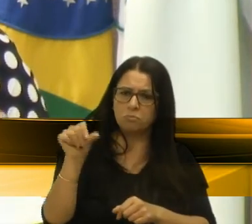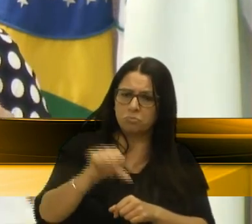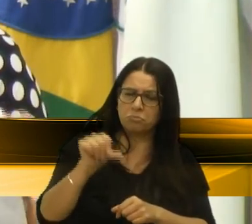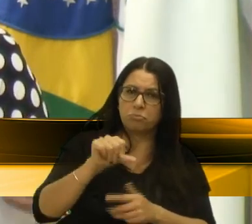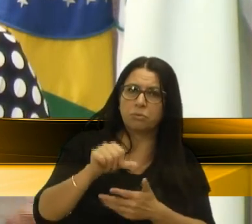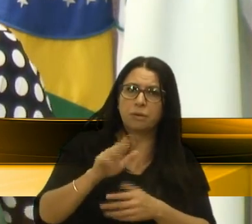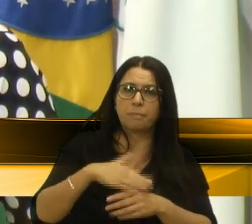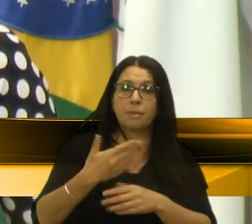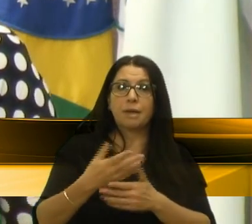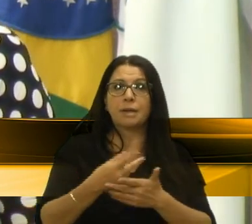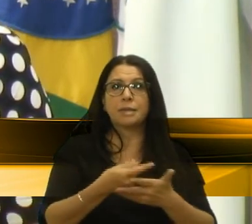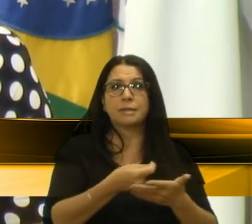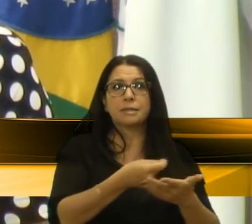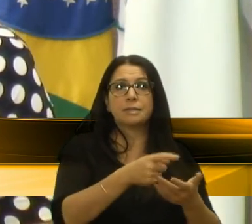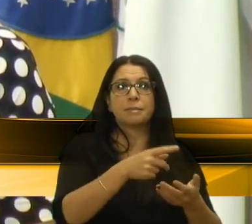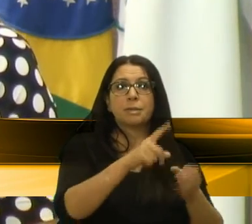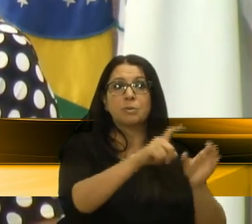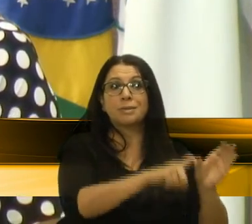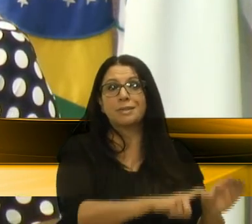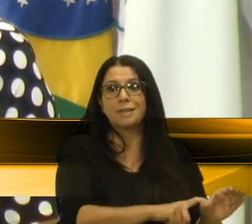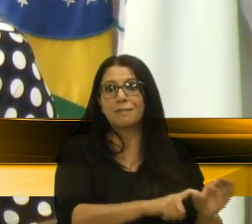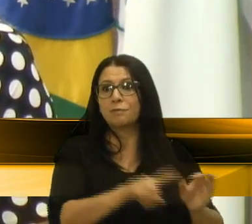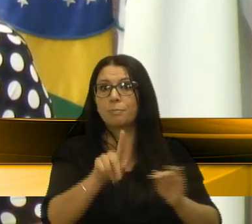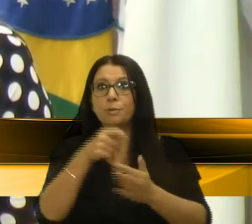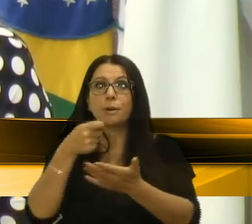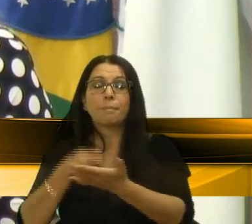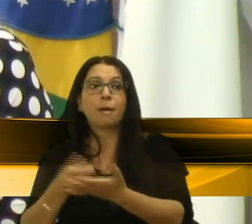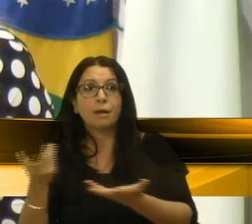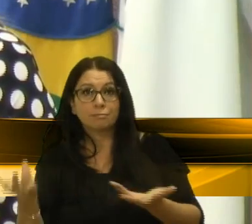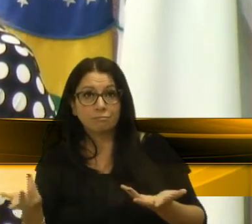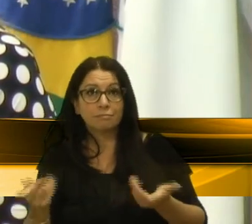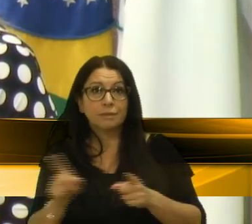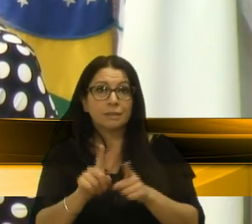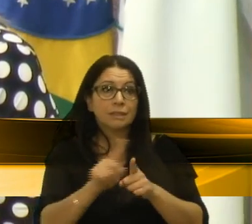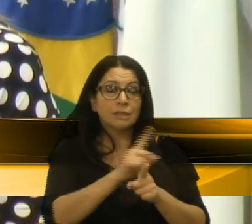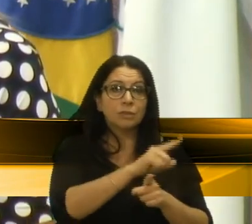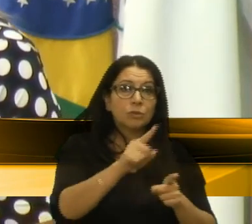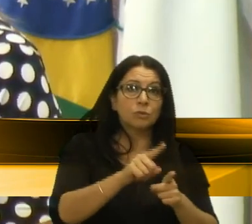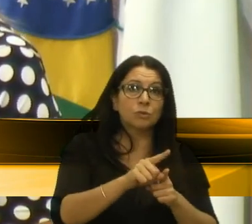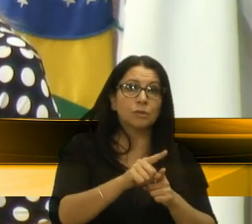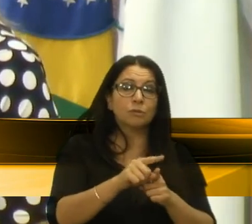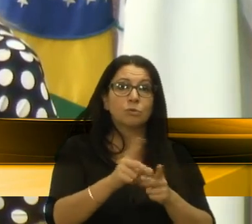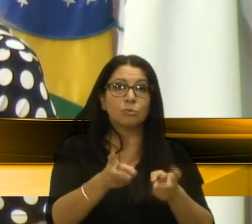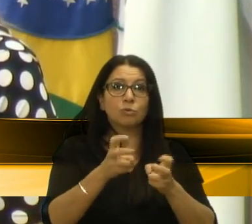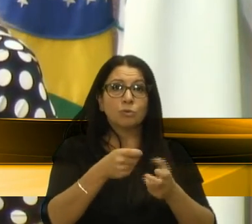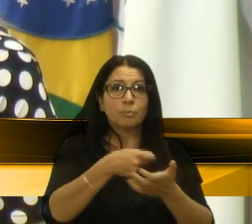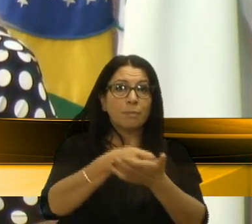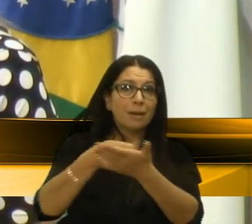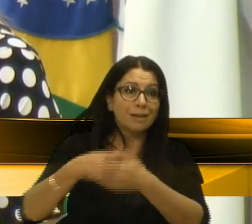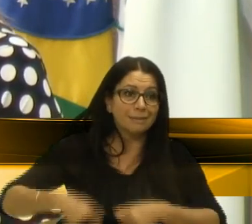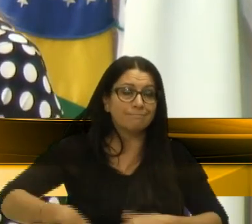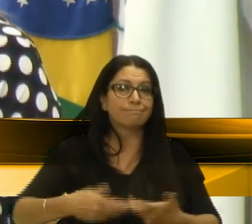mais inativos do que ativos, né? E nós estamos usando o Caixa Único para pagar essas